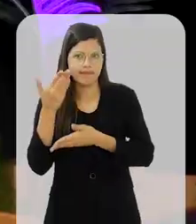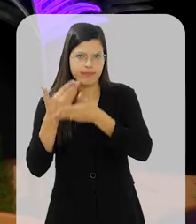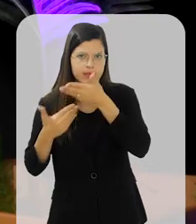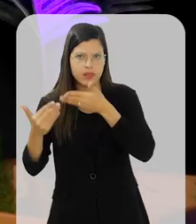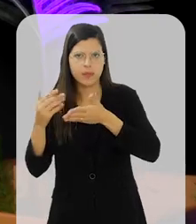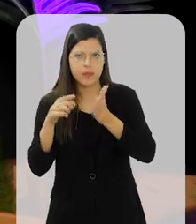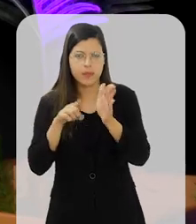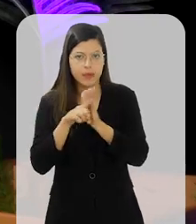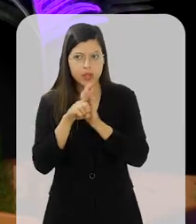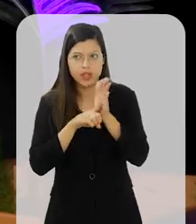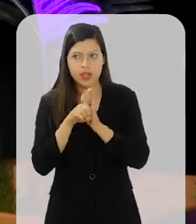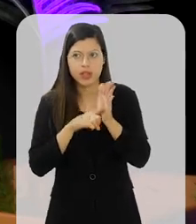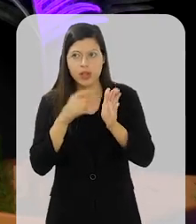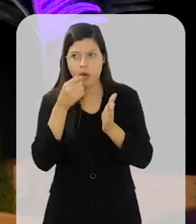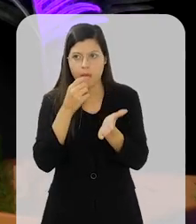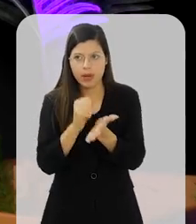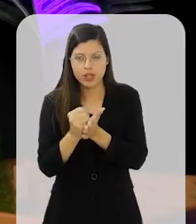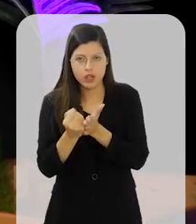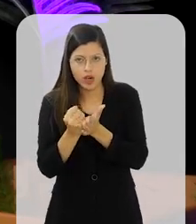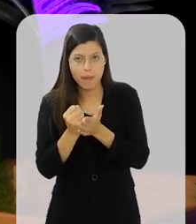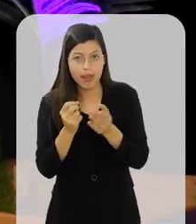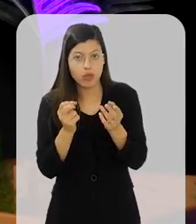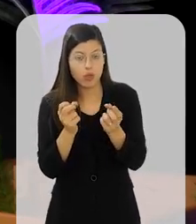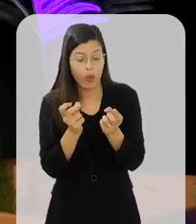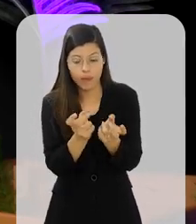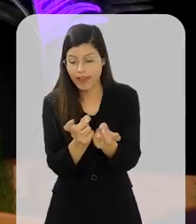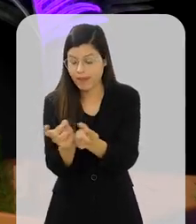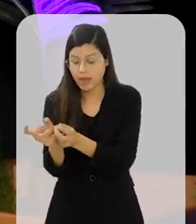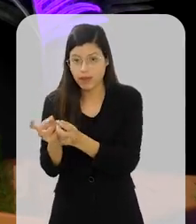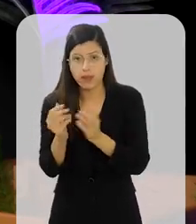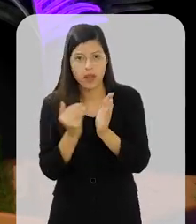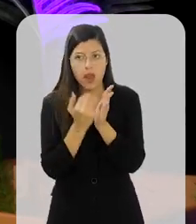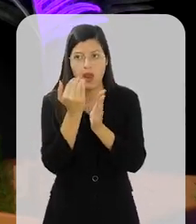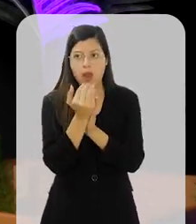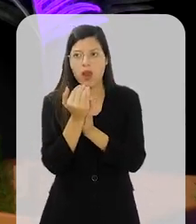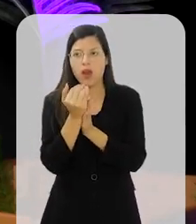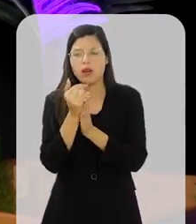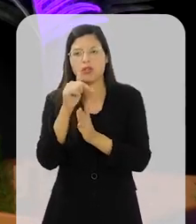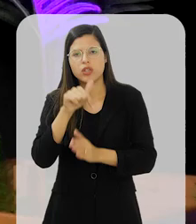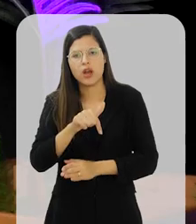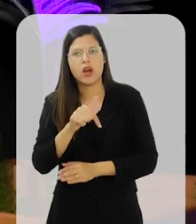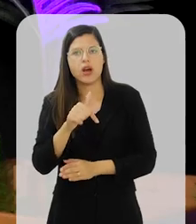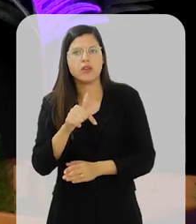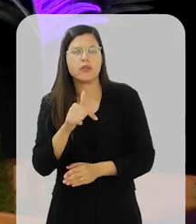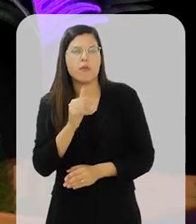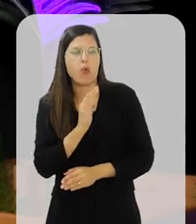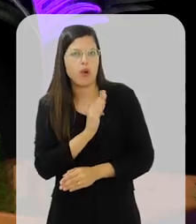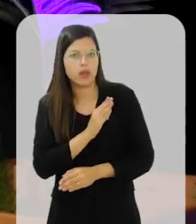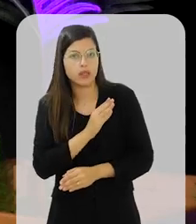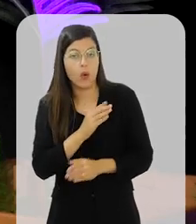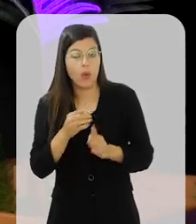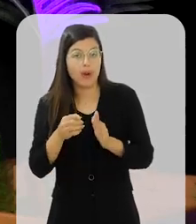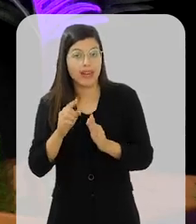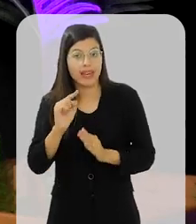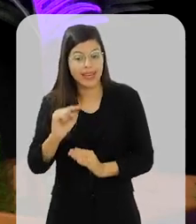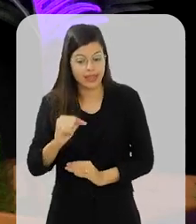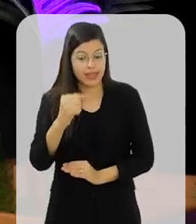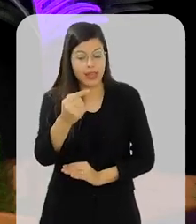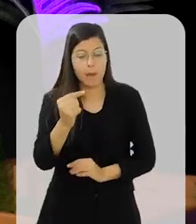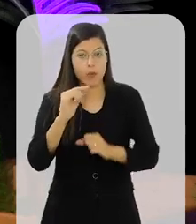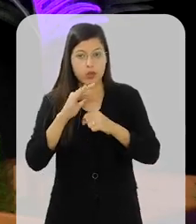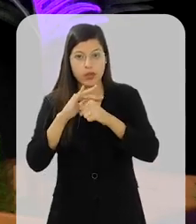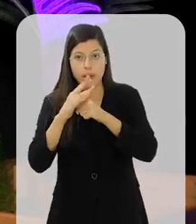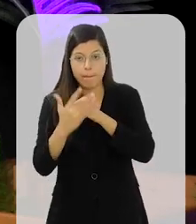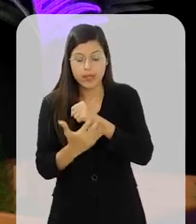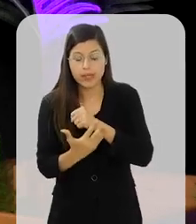atrás, os medicamentos que batiam recorde de venda eram os medicamentos para doenças cardiovasculares. E pós-pandemia, os que